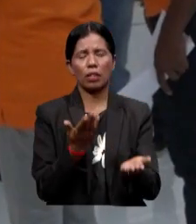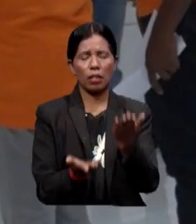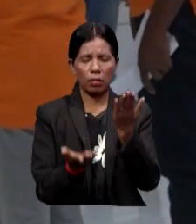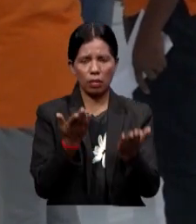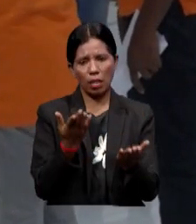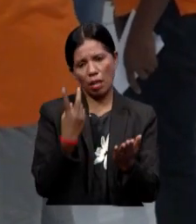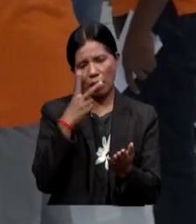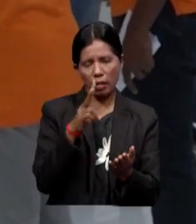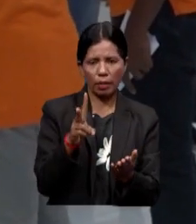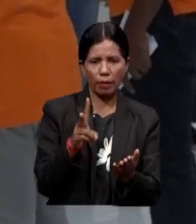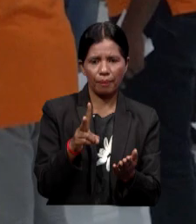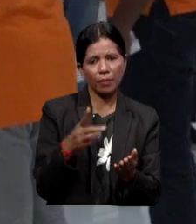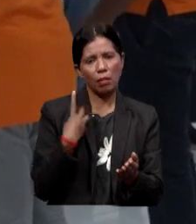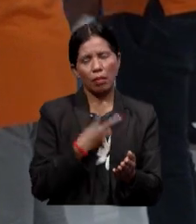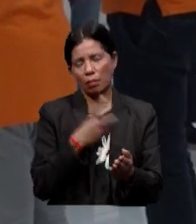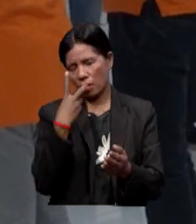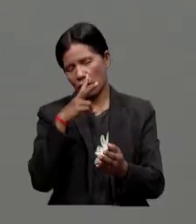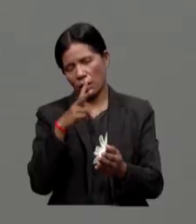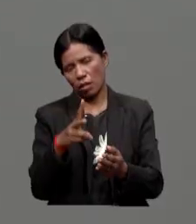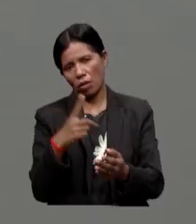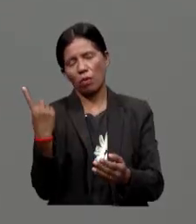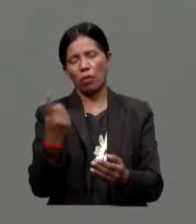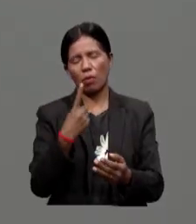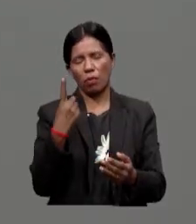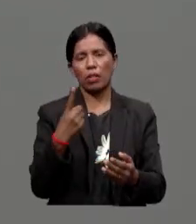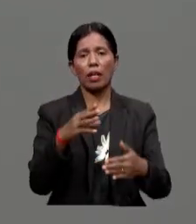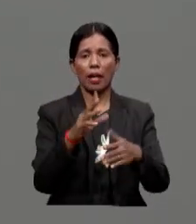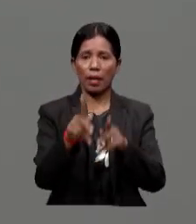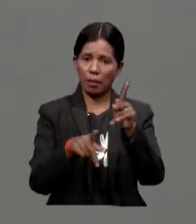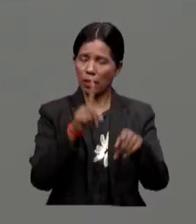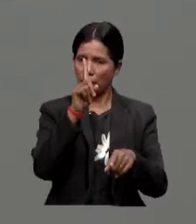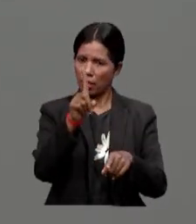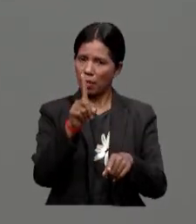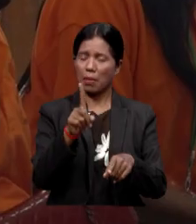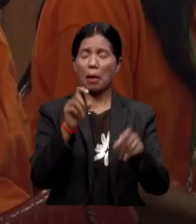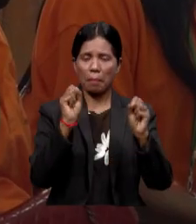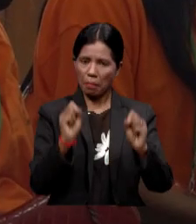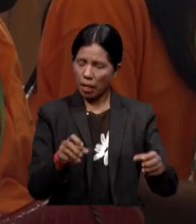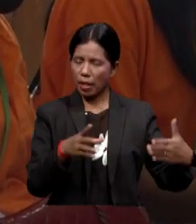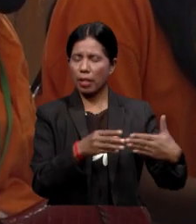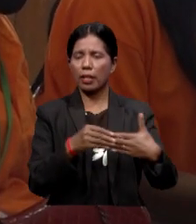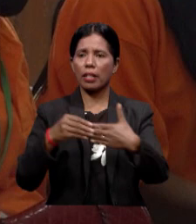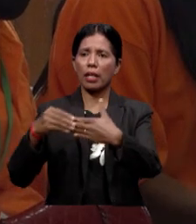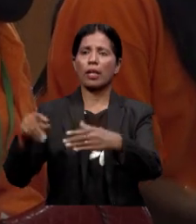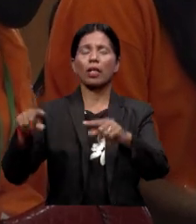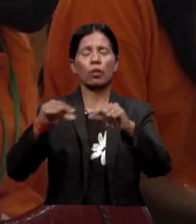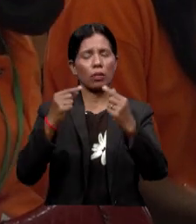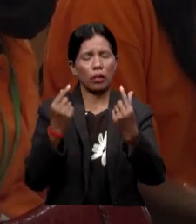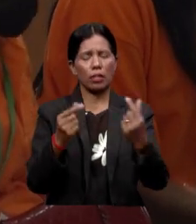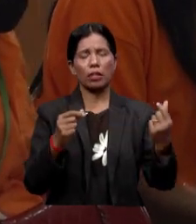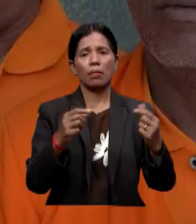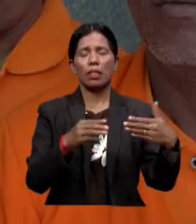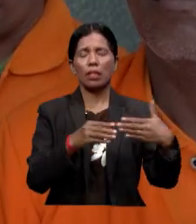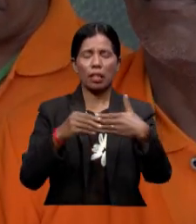mai, a mi hare kata que só é uma ida hine, maka, bele lidera, tim ida ne bem, mak sei,